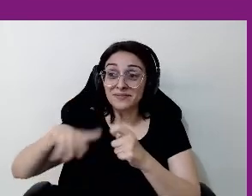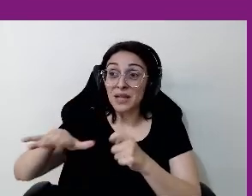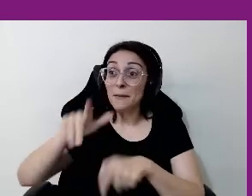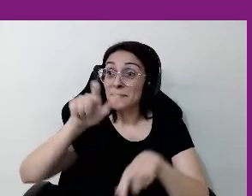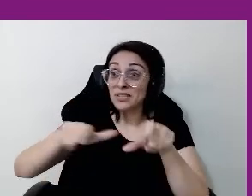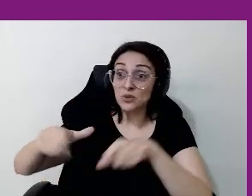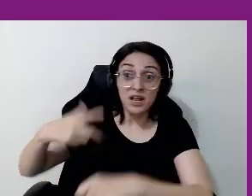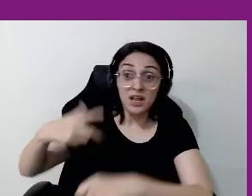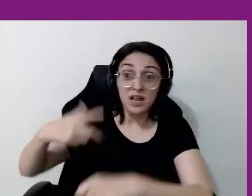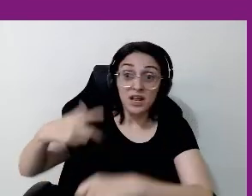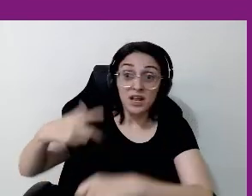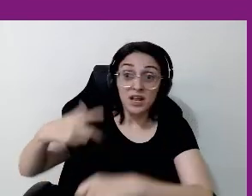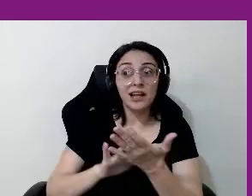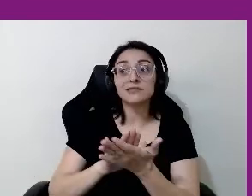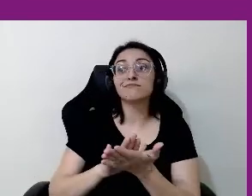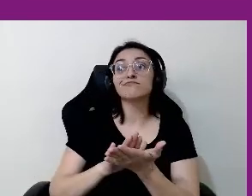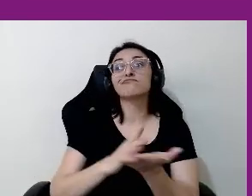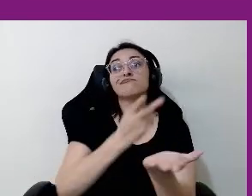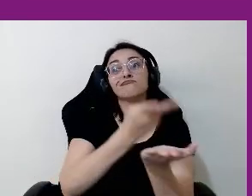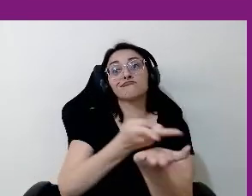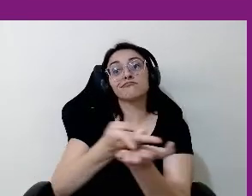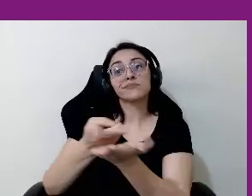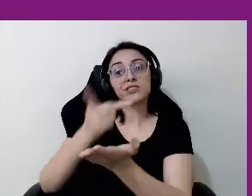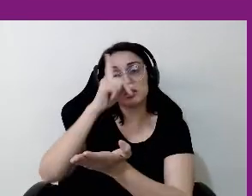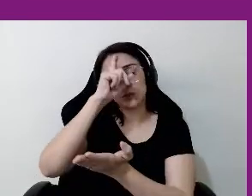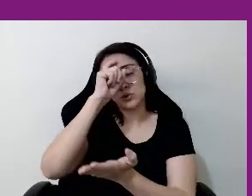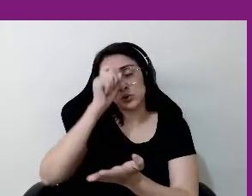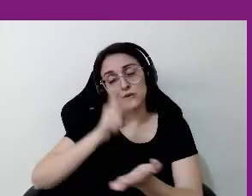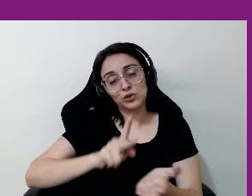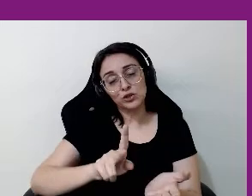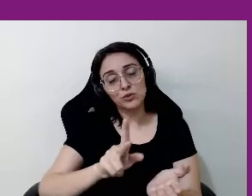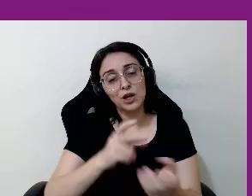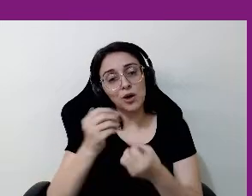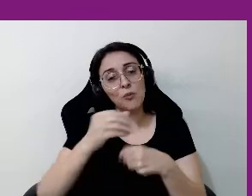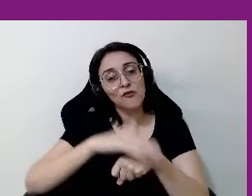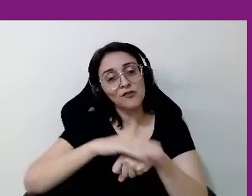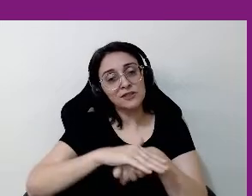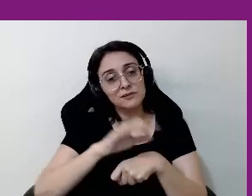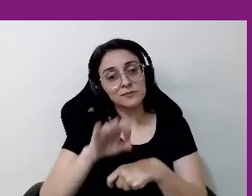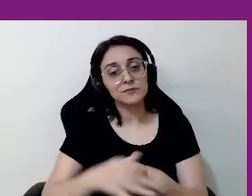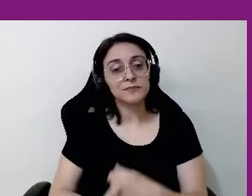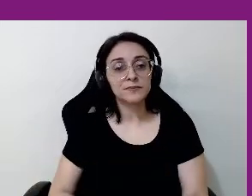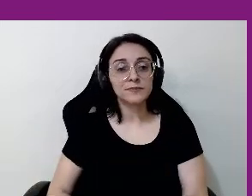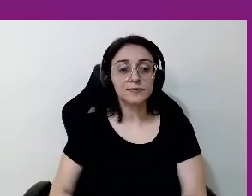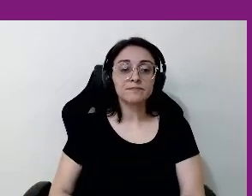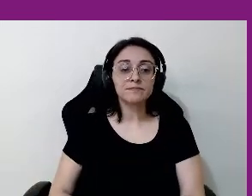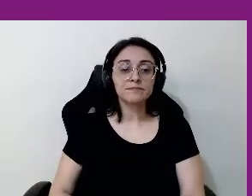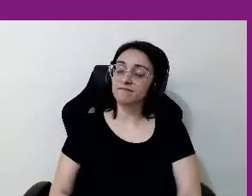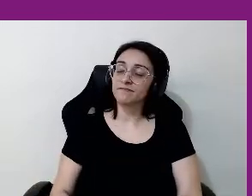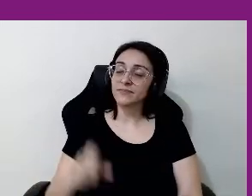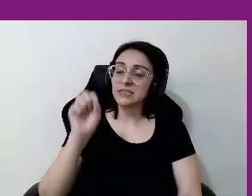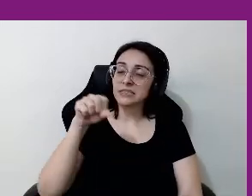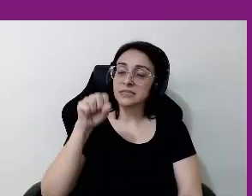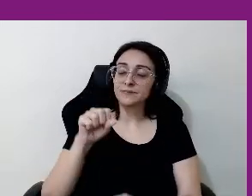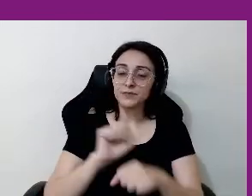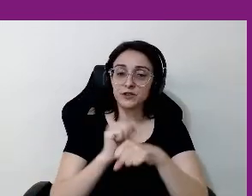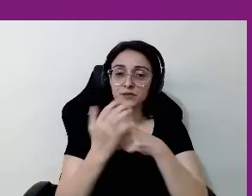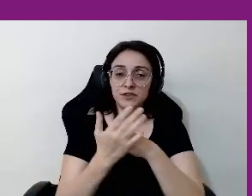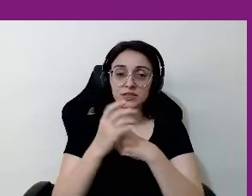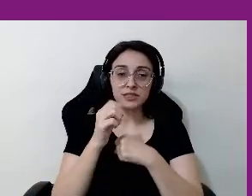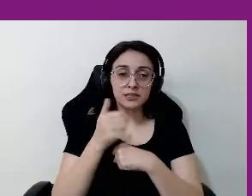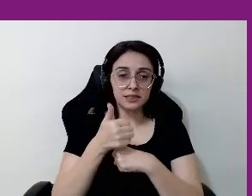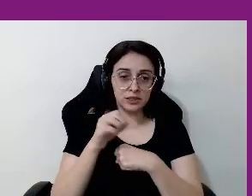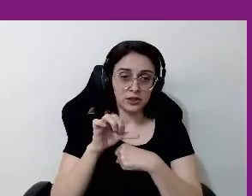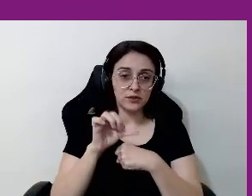internados, né? Como é que a gente deve proceder nessas situações? Sim, então na